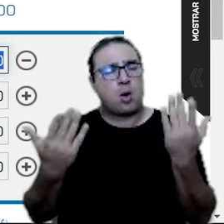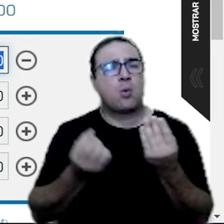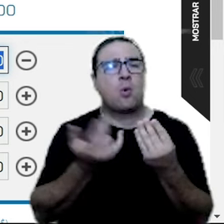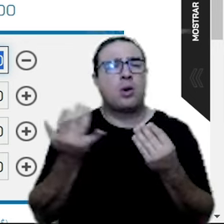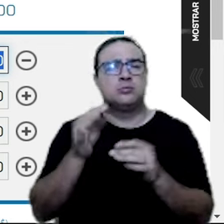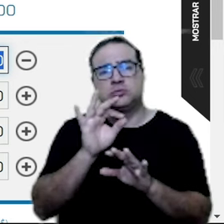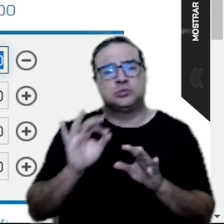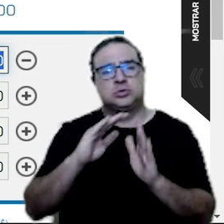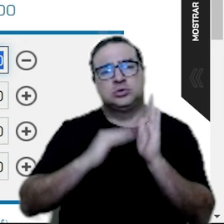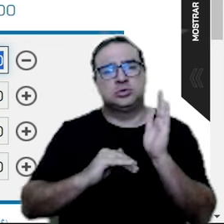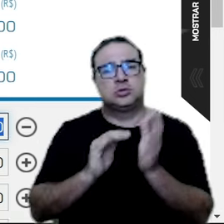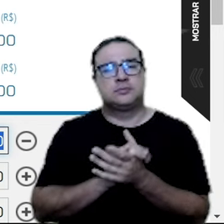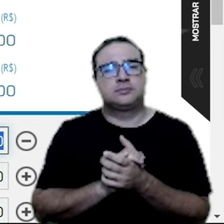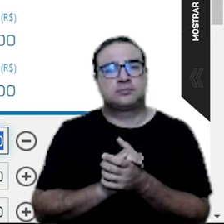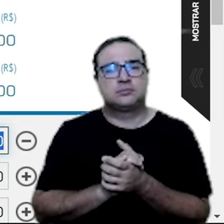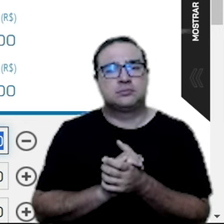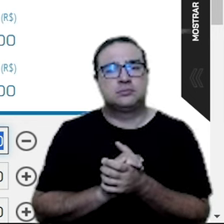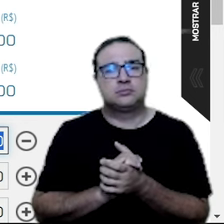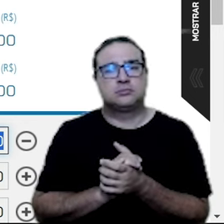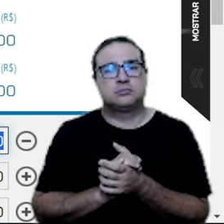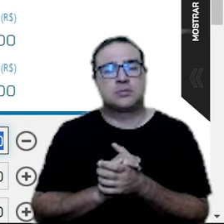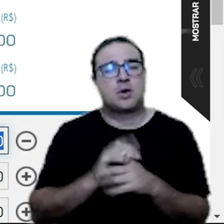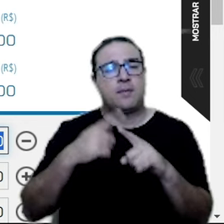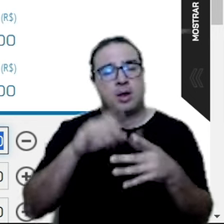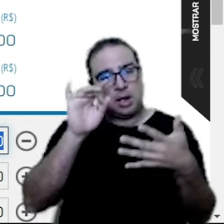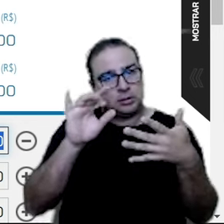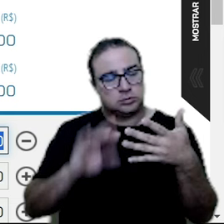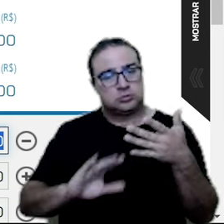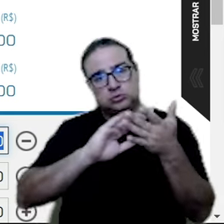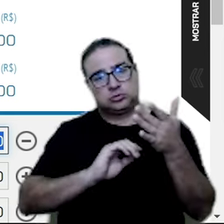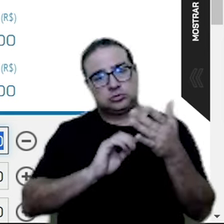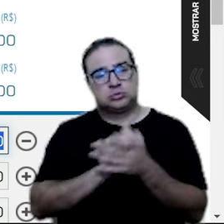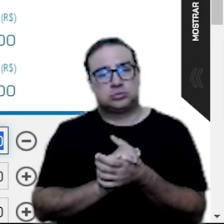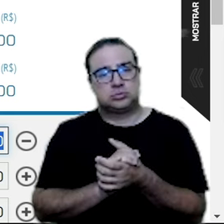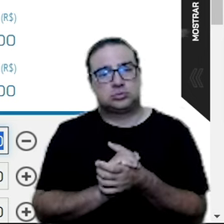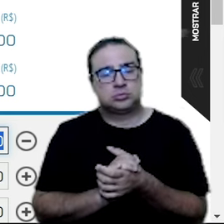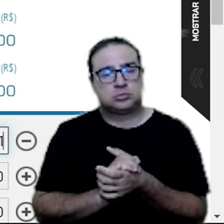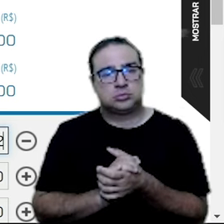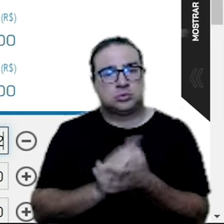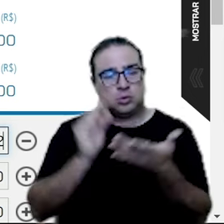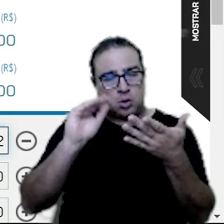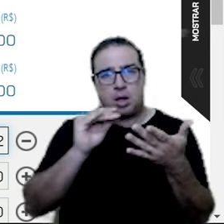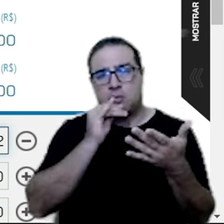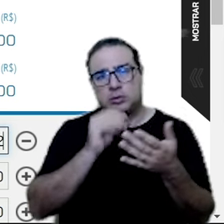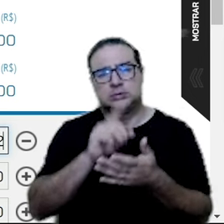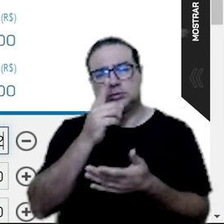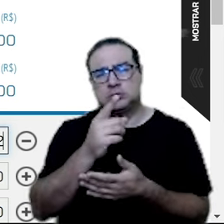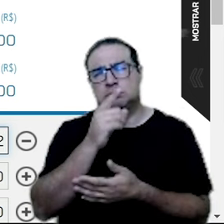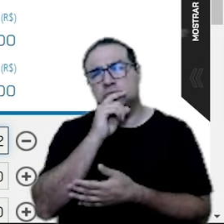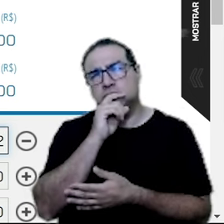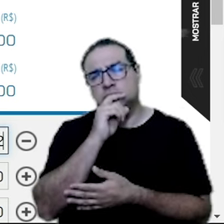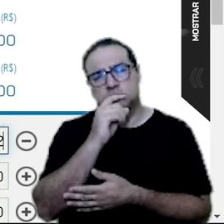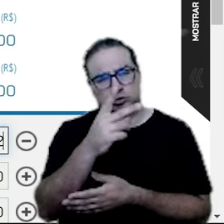qualquer aqui ele vai descontar por cada um ele vai colocar aqui